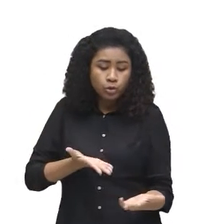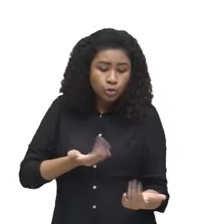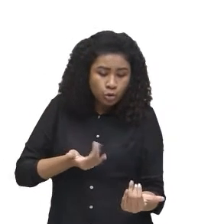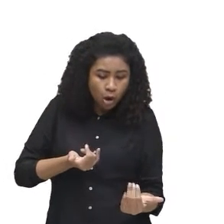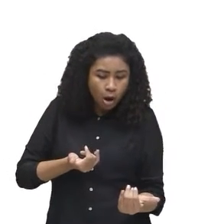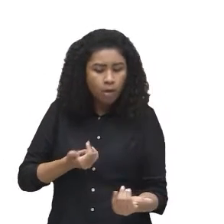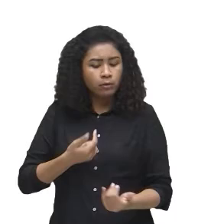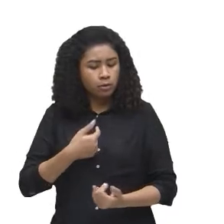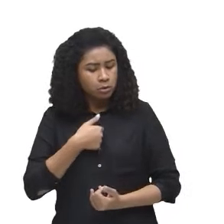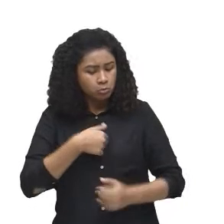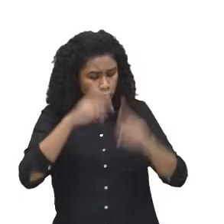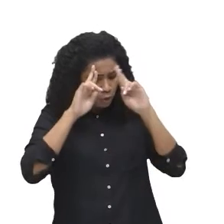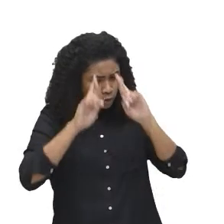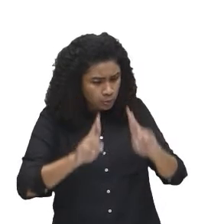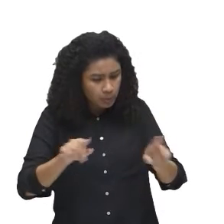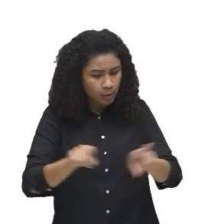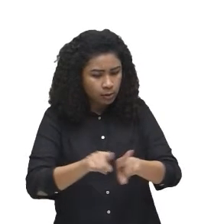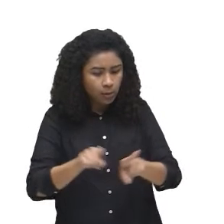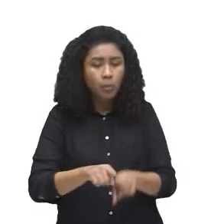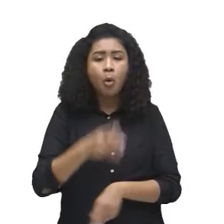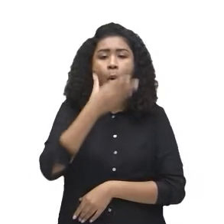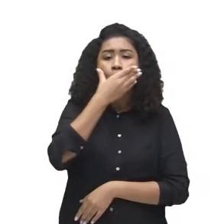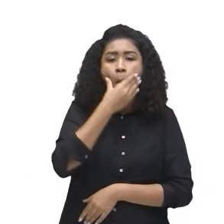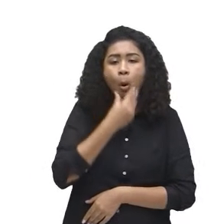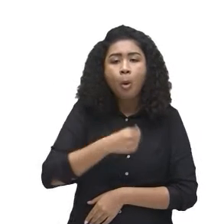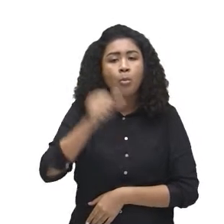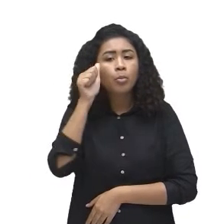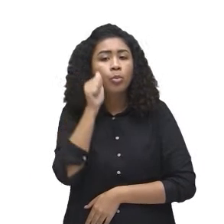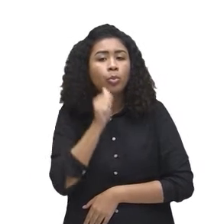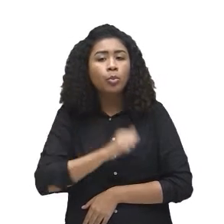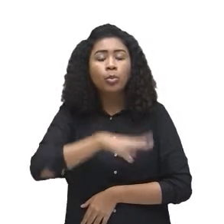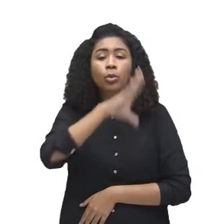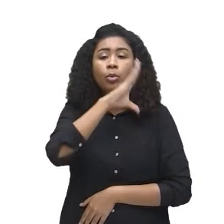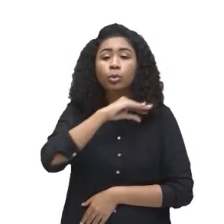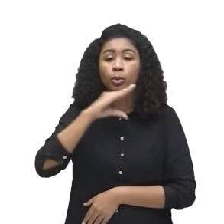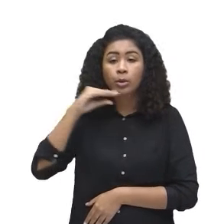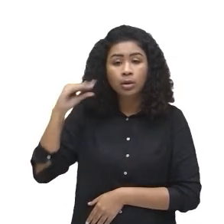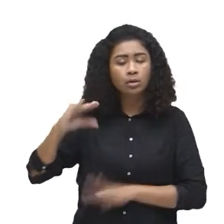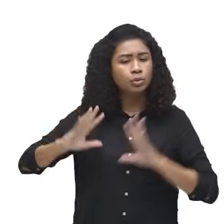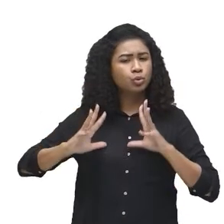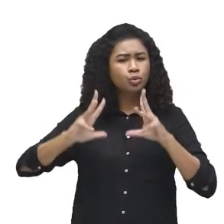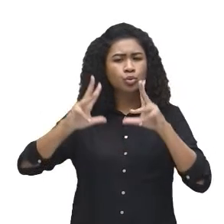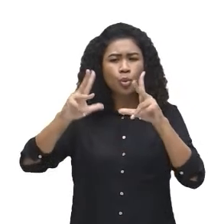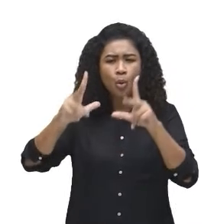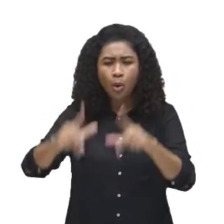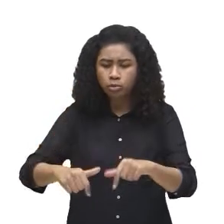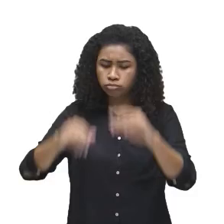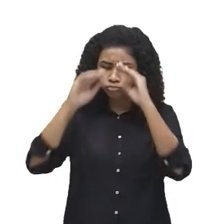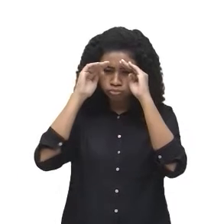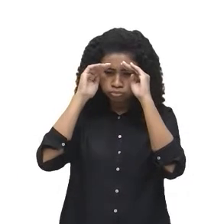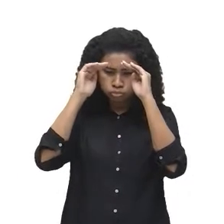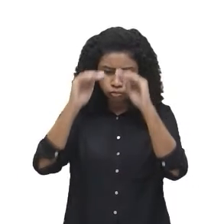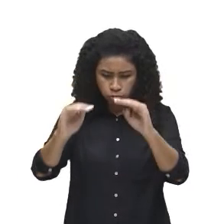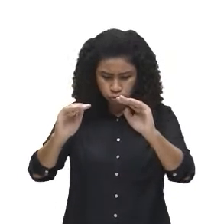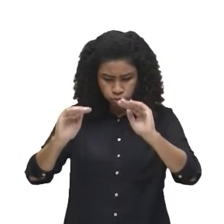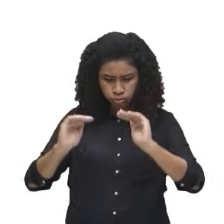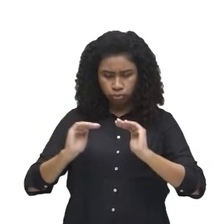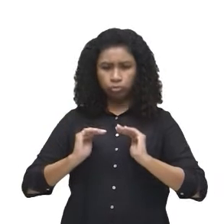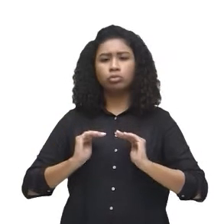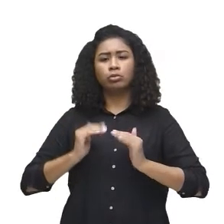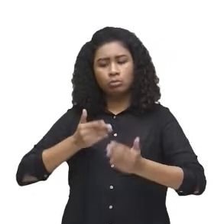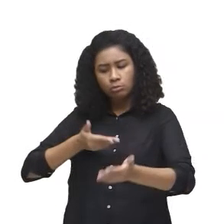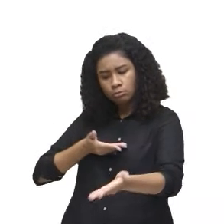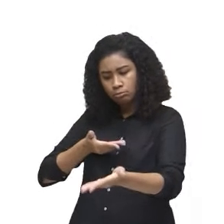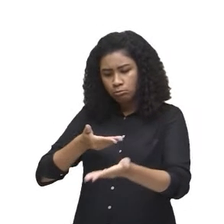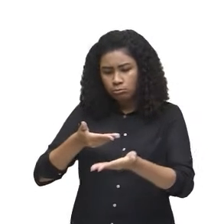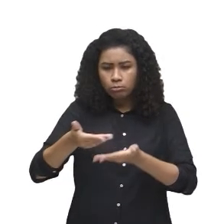os homens, mulheres, crianças, qualquer outro tipo de gênero que tenha ali junto com você na prática. Então isso envolve